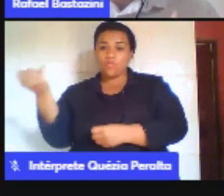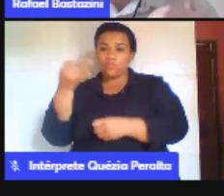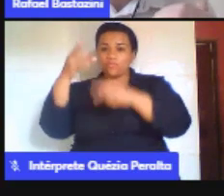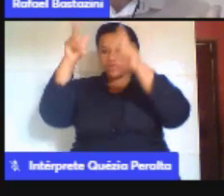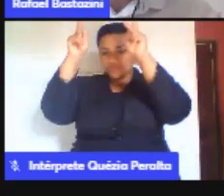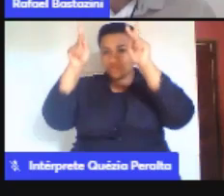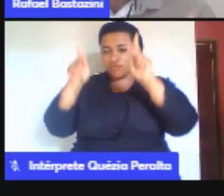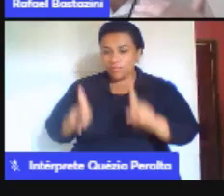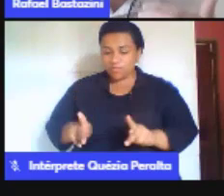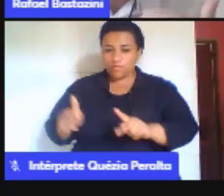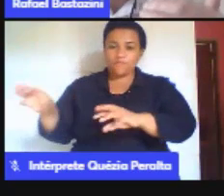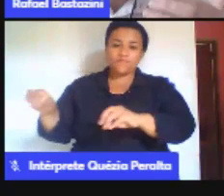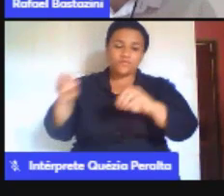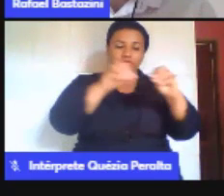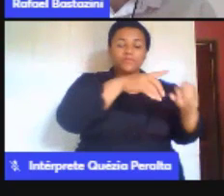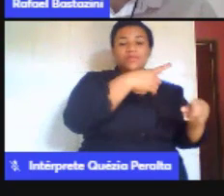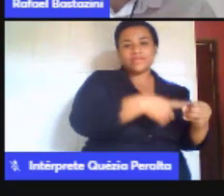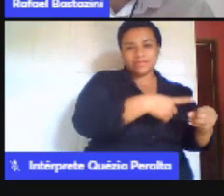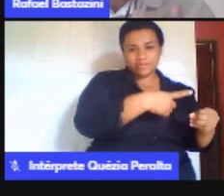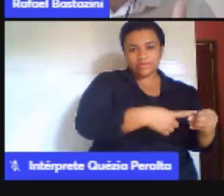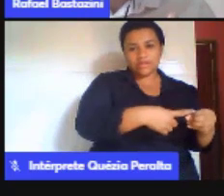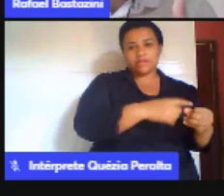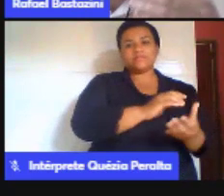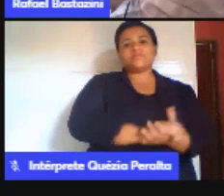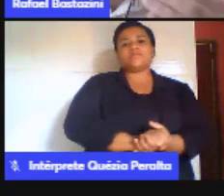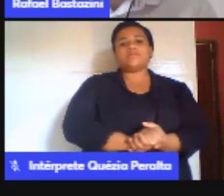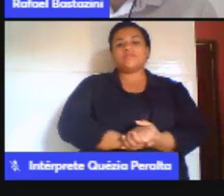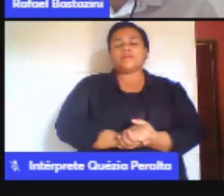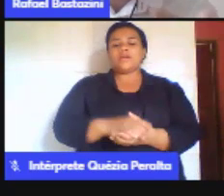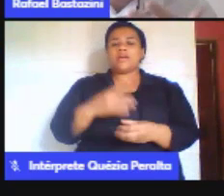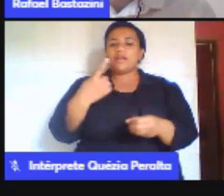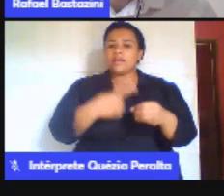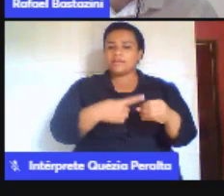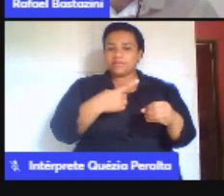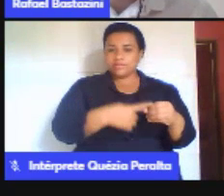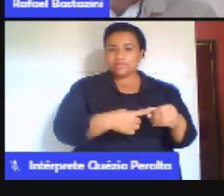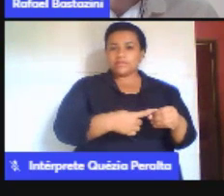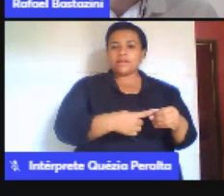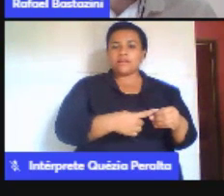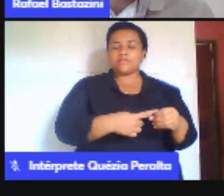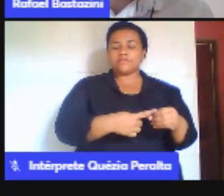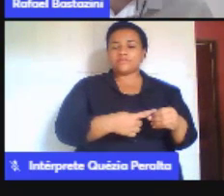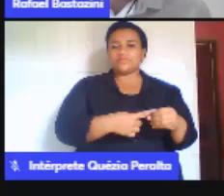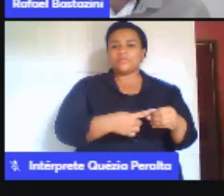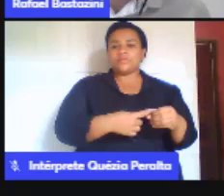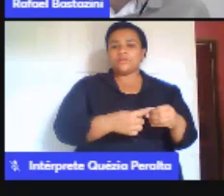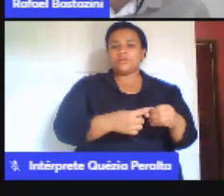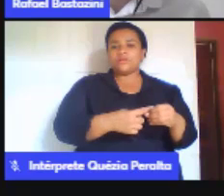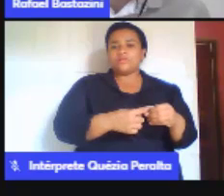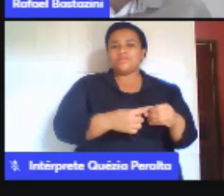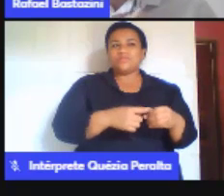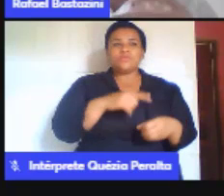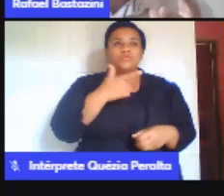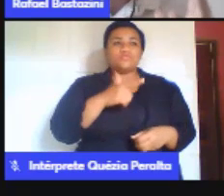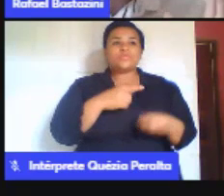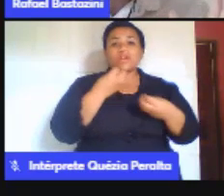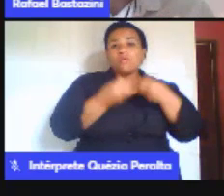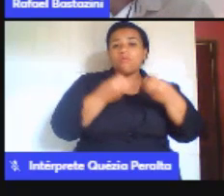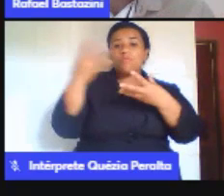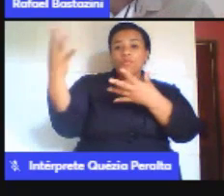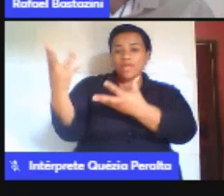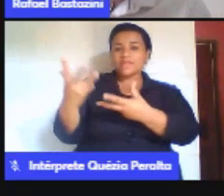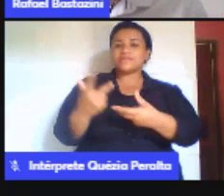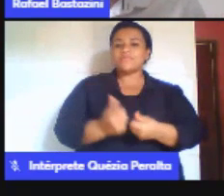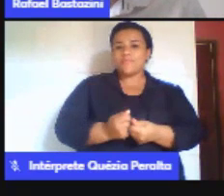vocês, as cidades estavam preparadas? Havia um planejamento para acolher essas pessoas? Todas